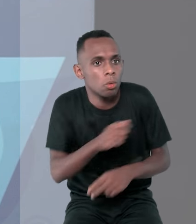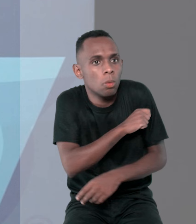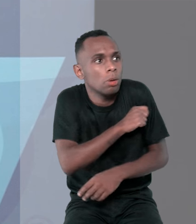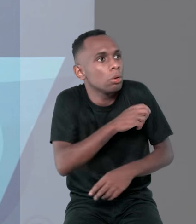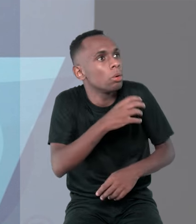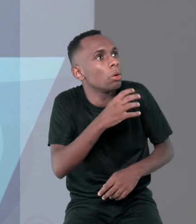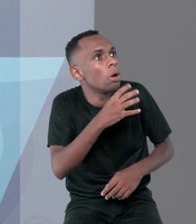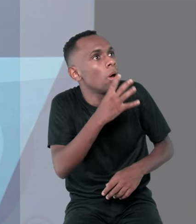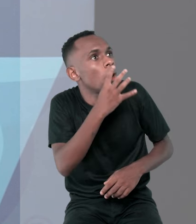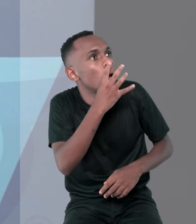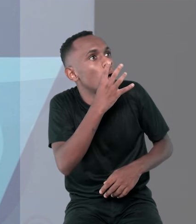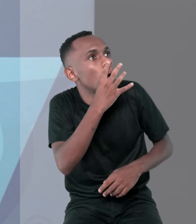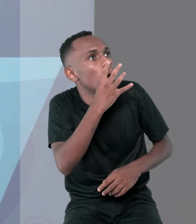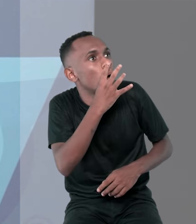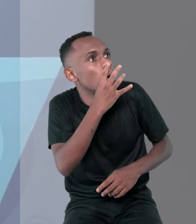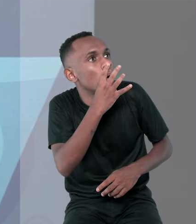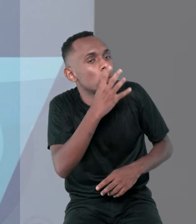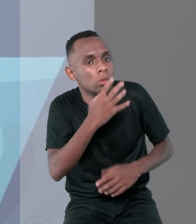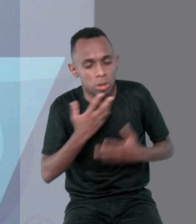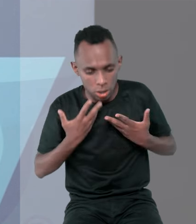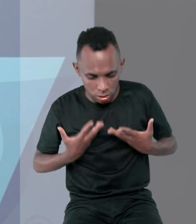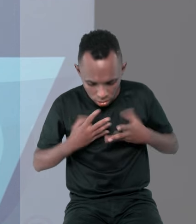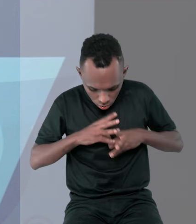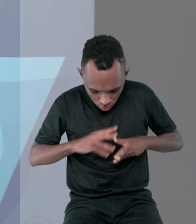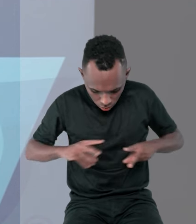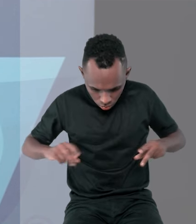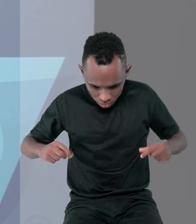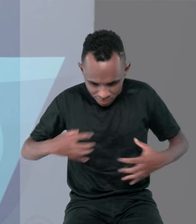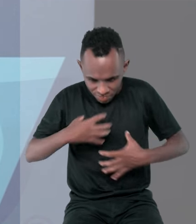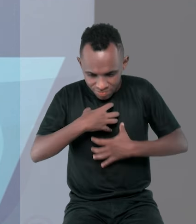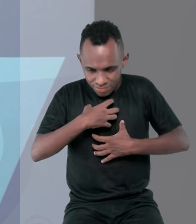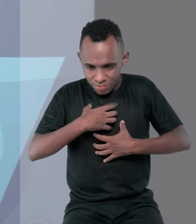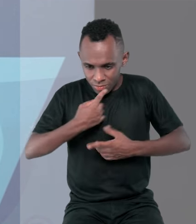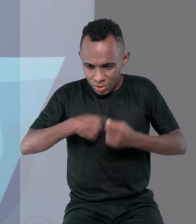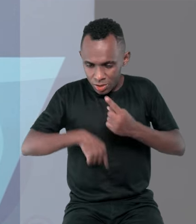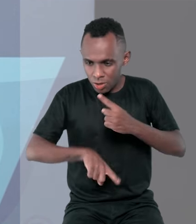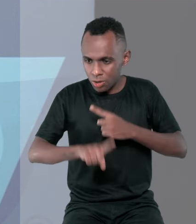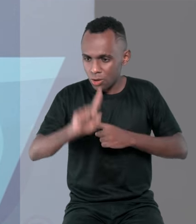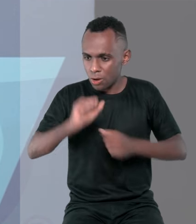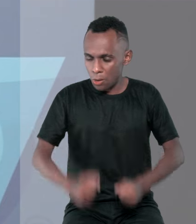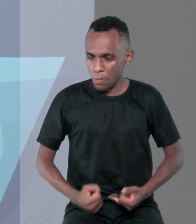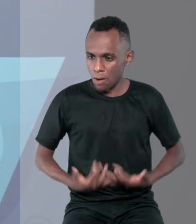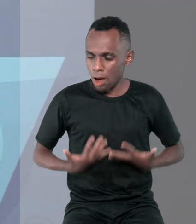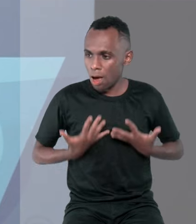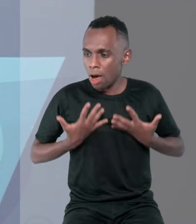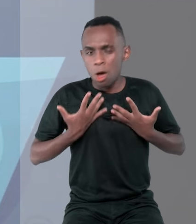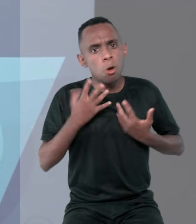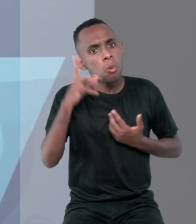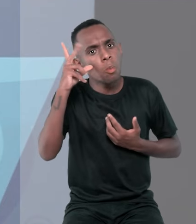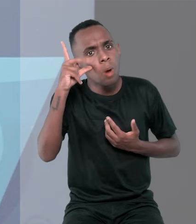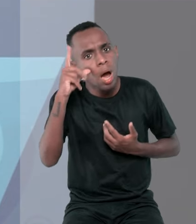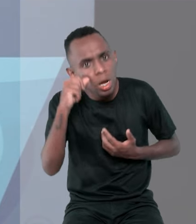alunos. Teu cansaço havia sumido e uma nova sensação de plenitude começava a tomar conta de você. E você achou que